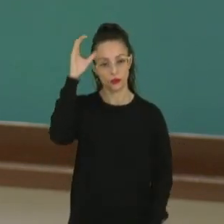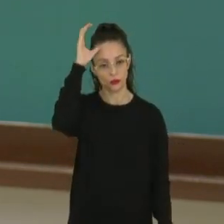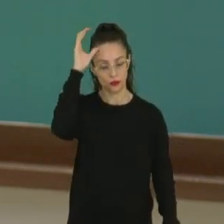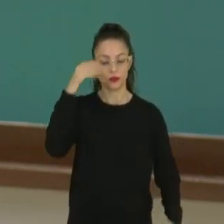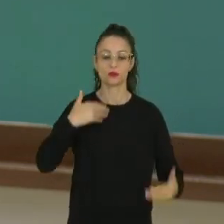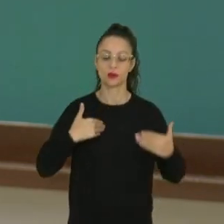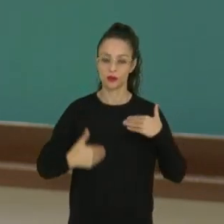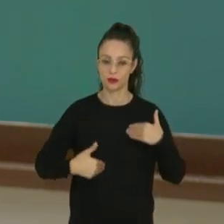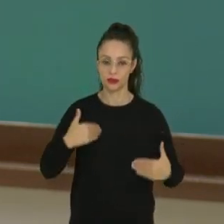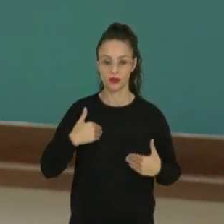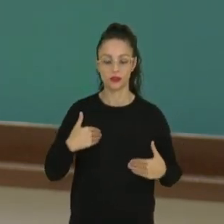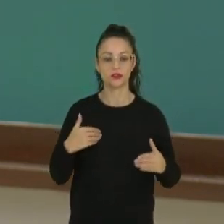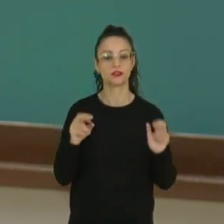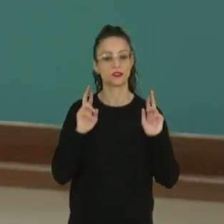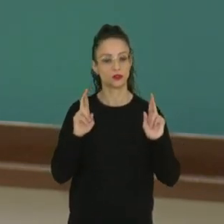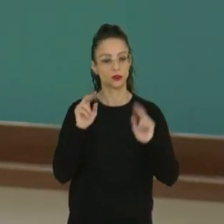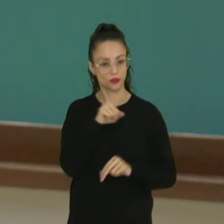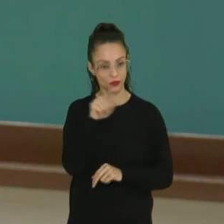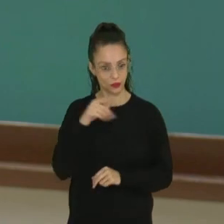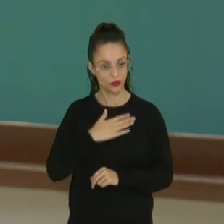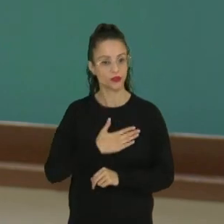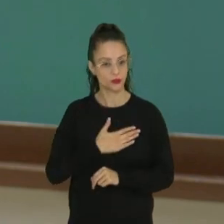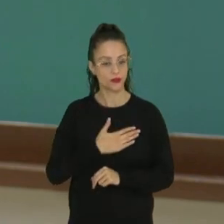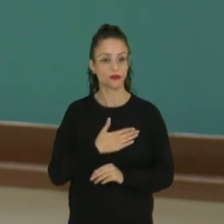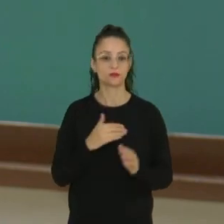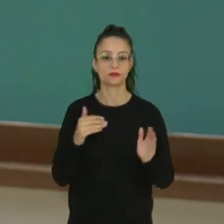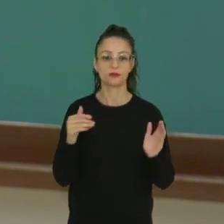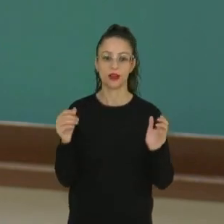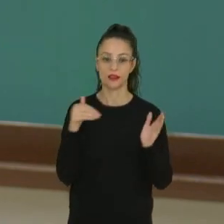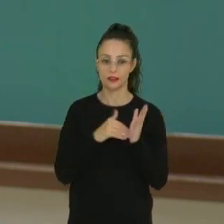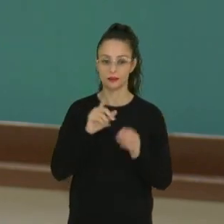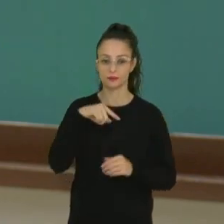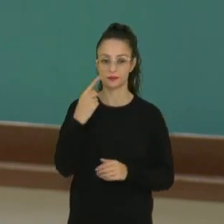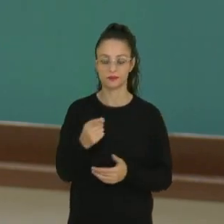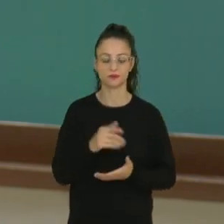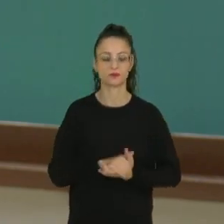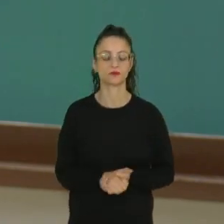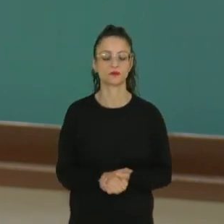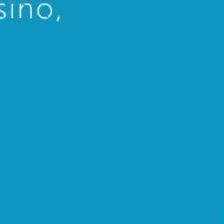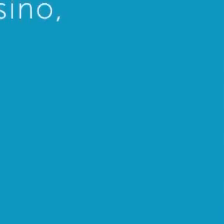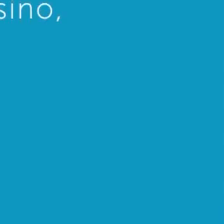de conscientização corporal. Eu espero que vocês tenham gostado e um até breve!